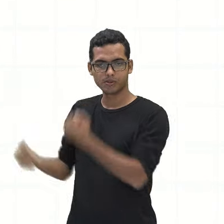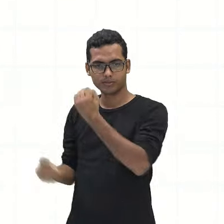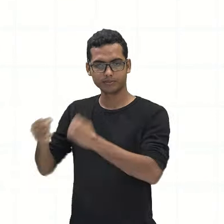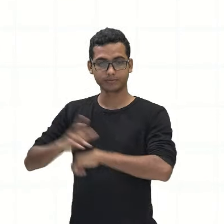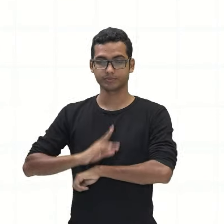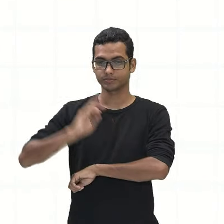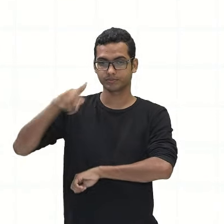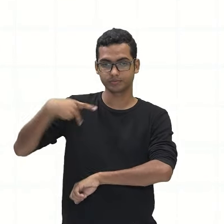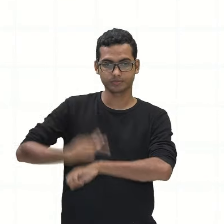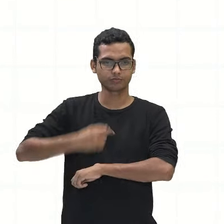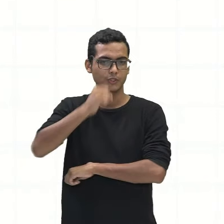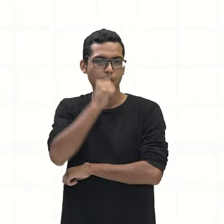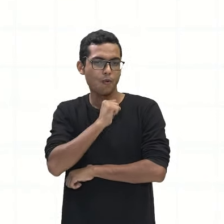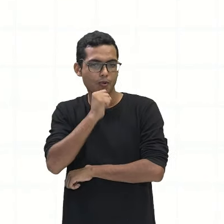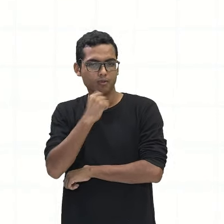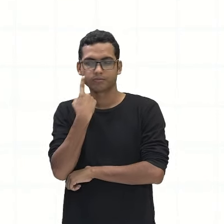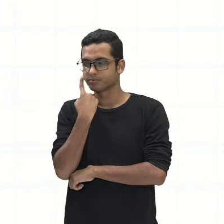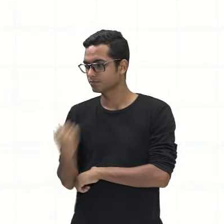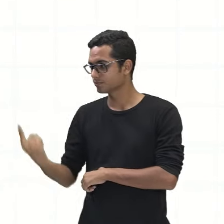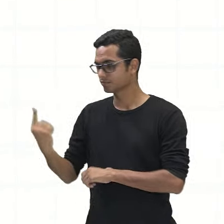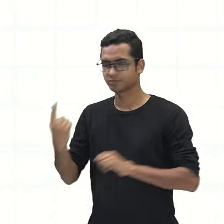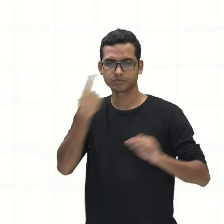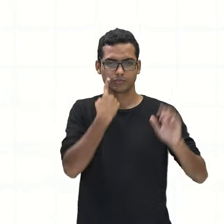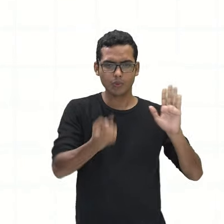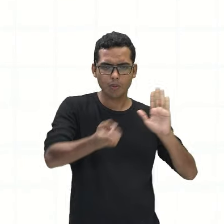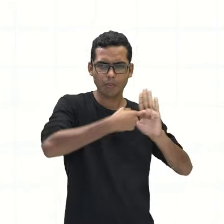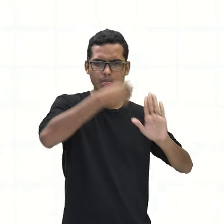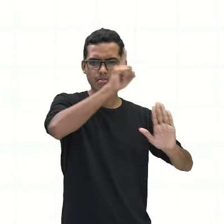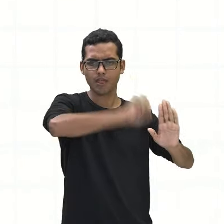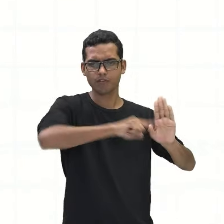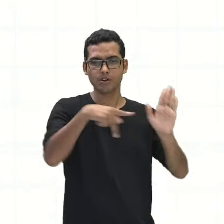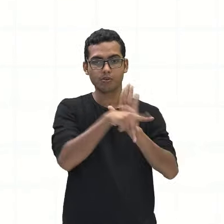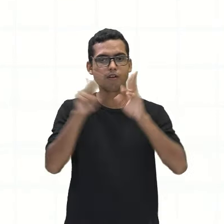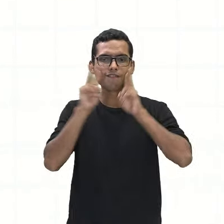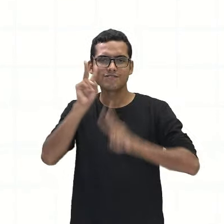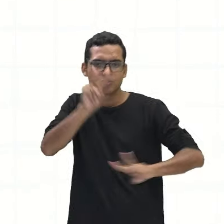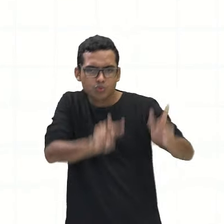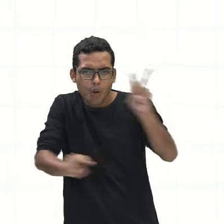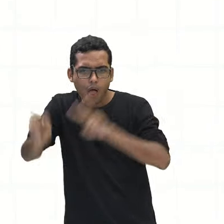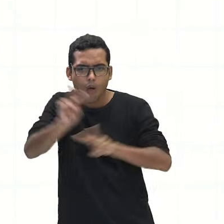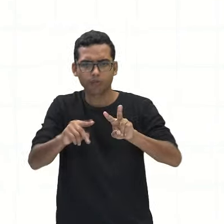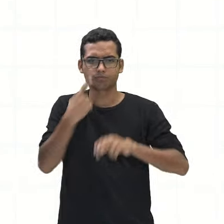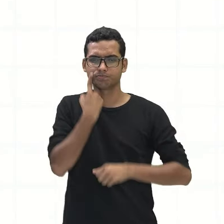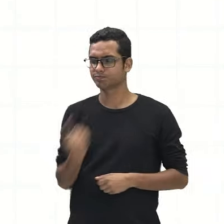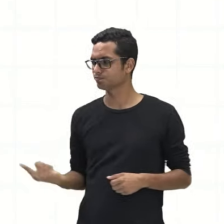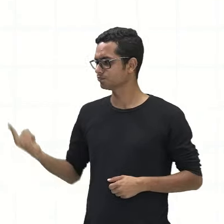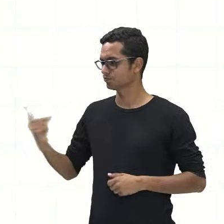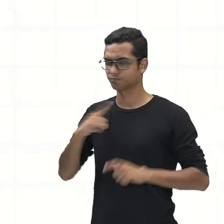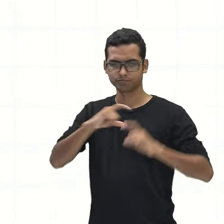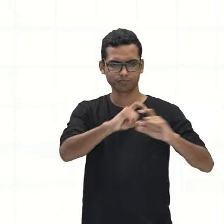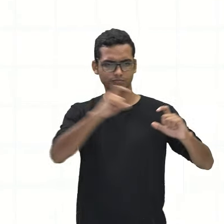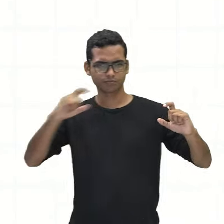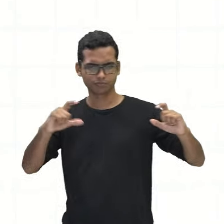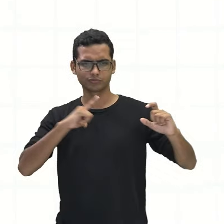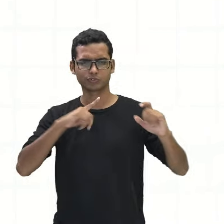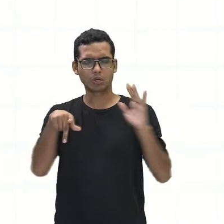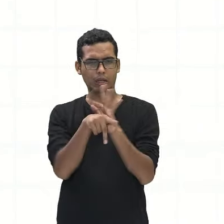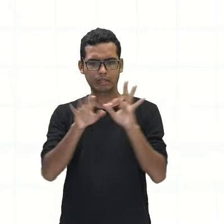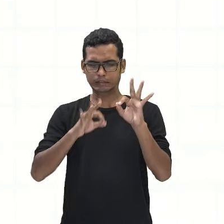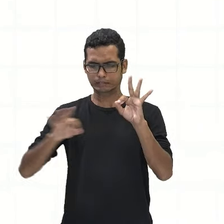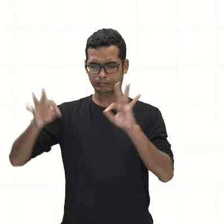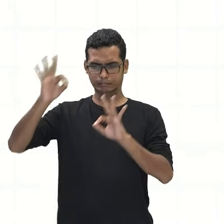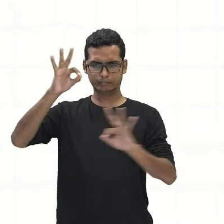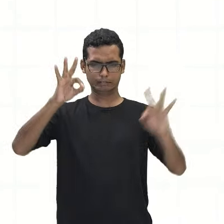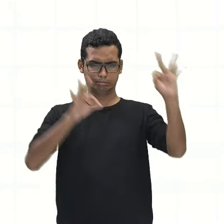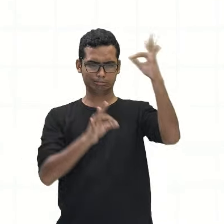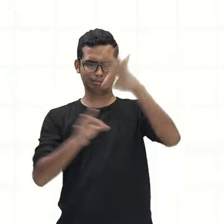aqui as metáforas visuais aqui, ó, que você tem que analisar. Tem aqui, ó, temos aqui umas moscas, né, do lixo, o lixo